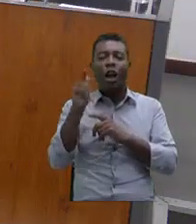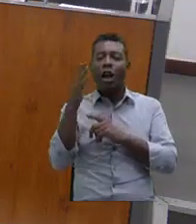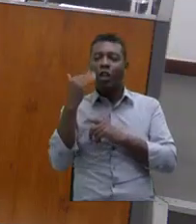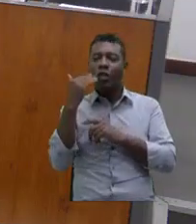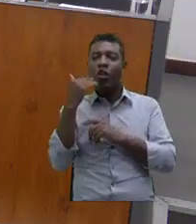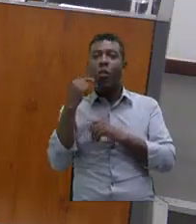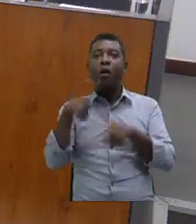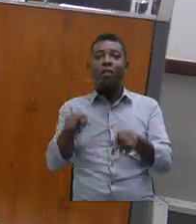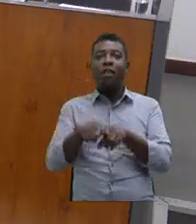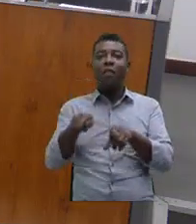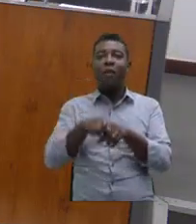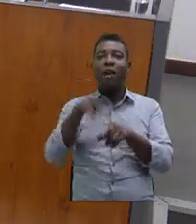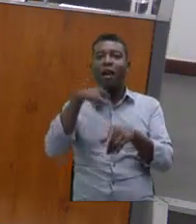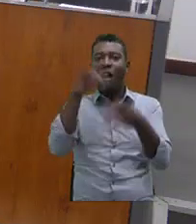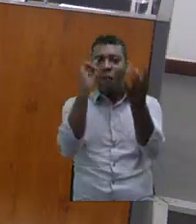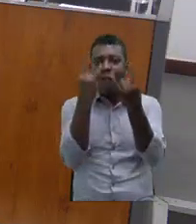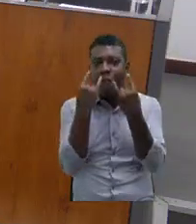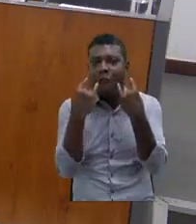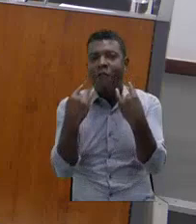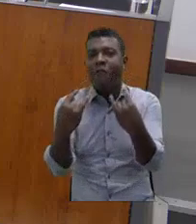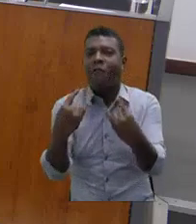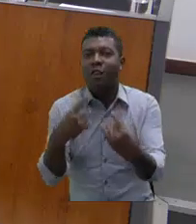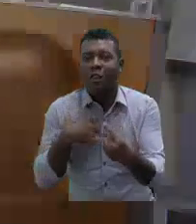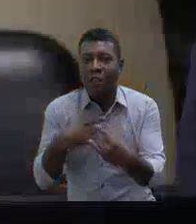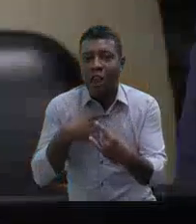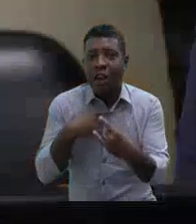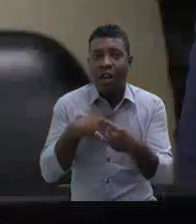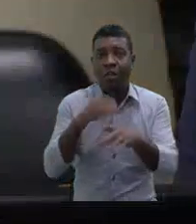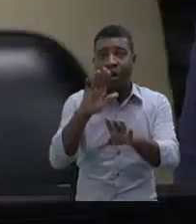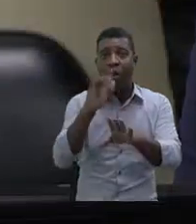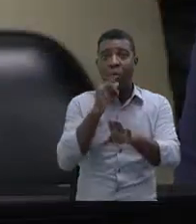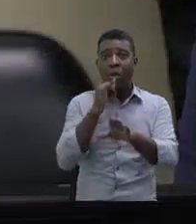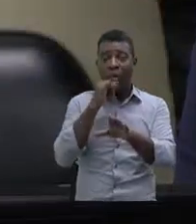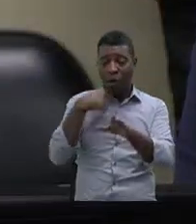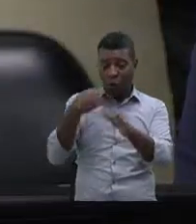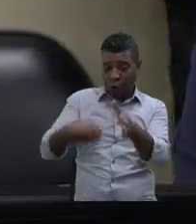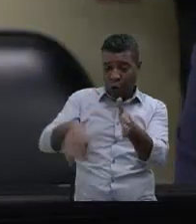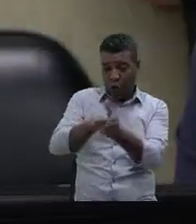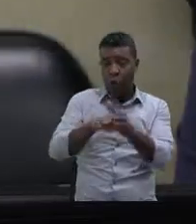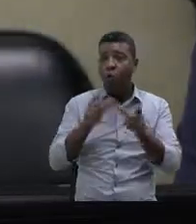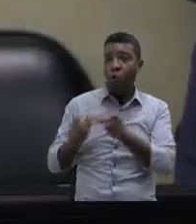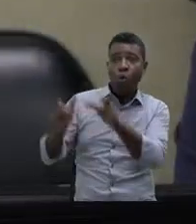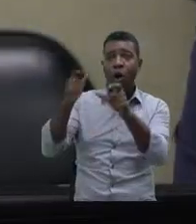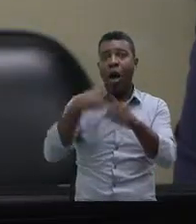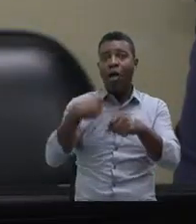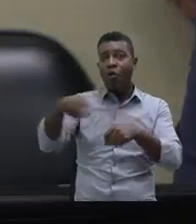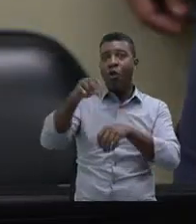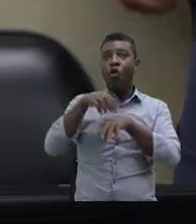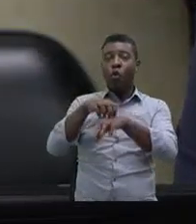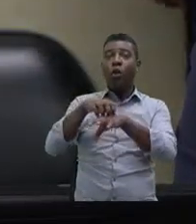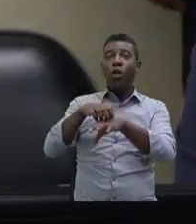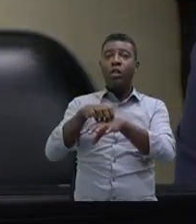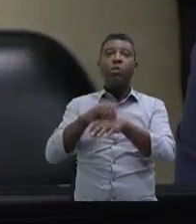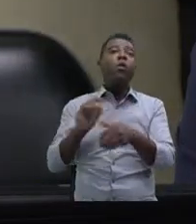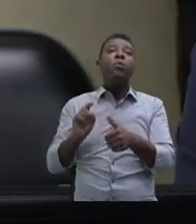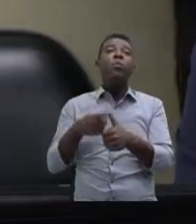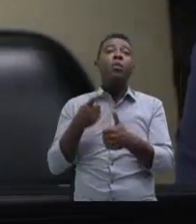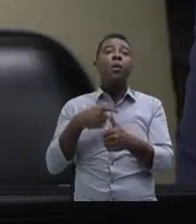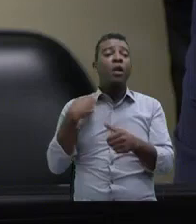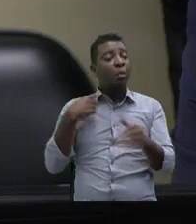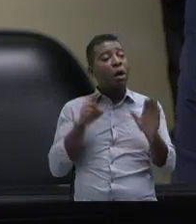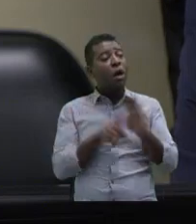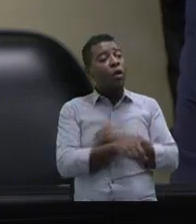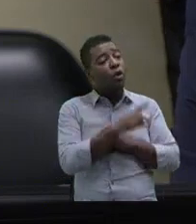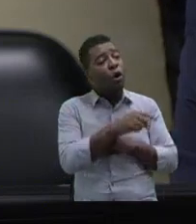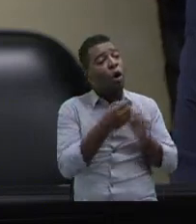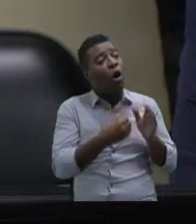é um atrativo. Eu, pelo menos, quando eu chego em algum lugar que eu vou fazer turismo, o primeiro lugar que eu pergunto já ao motorista do táxi,